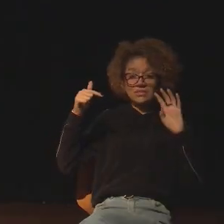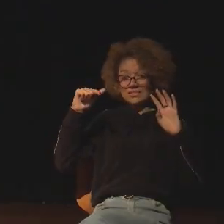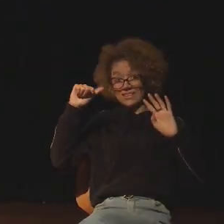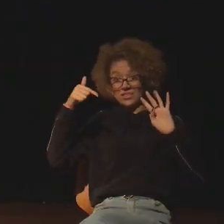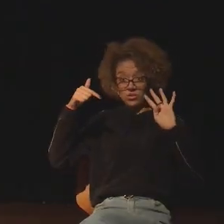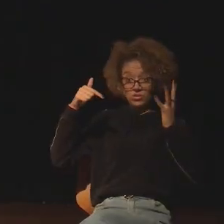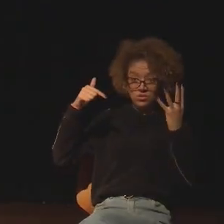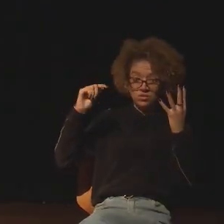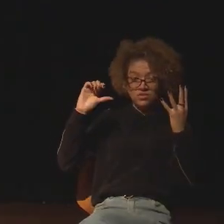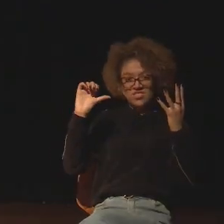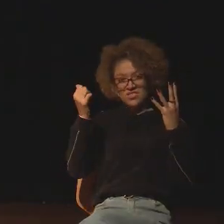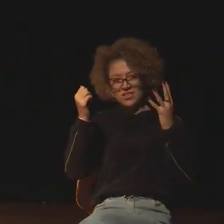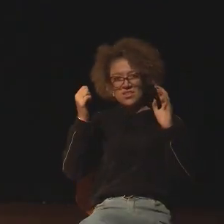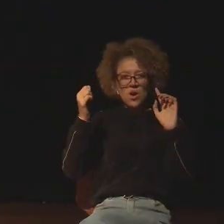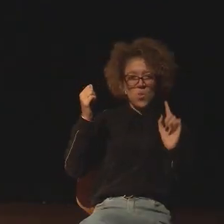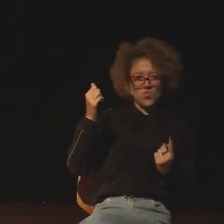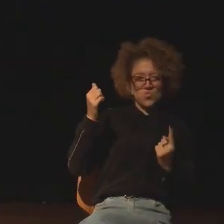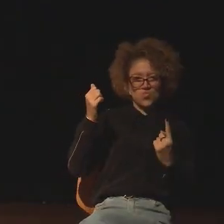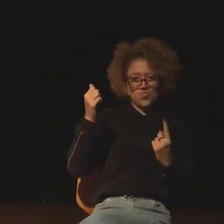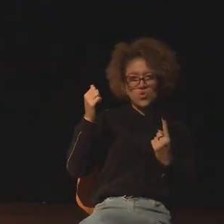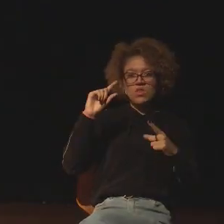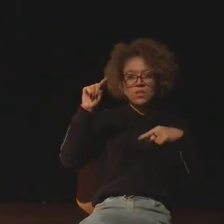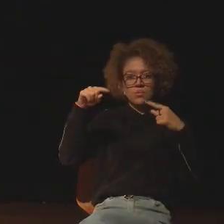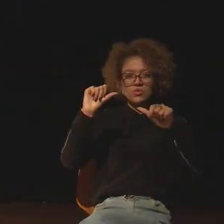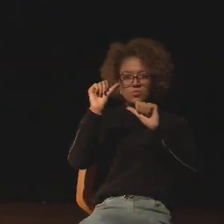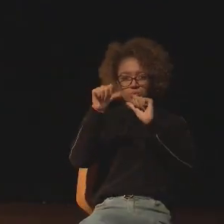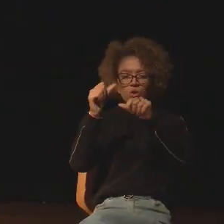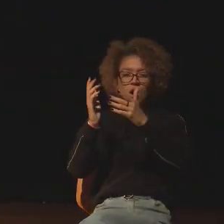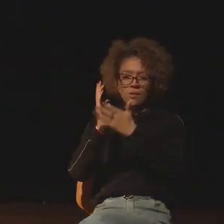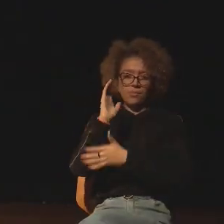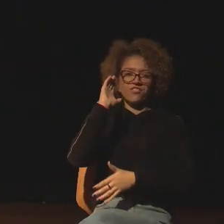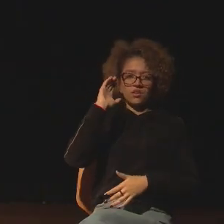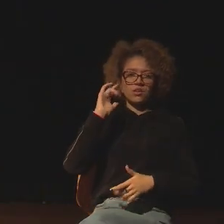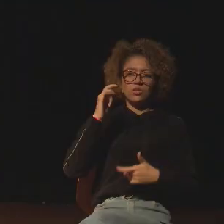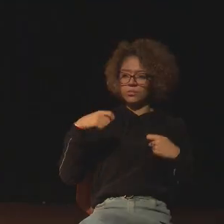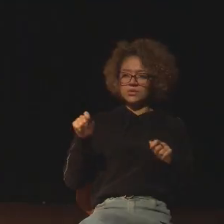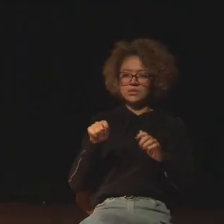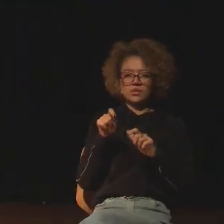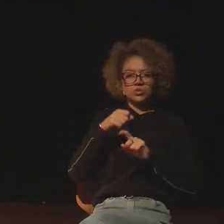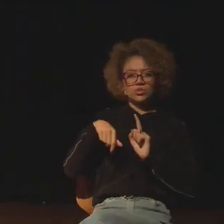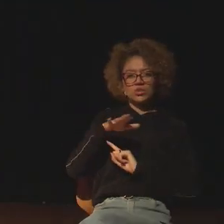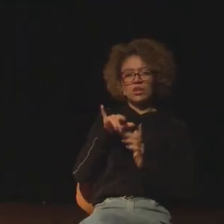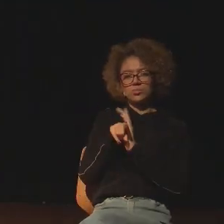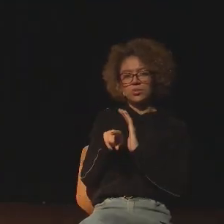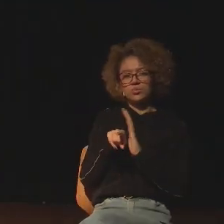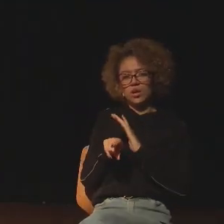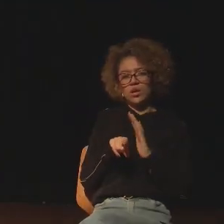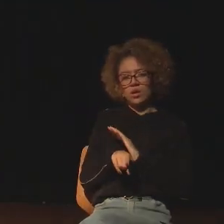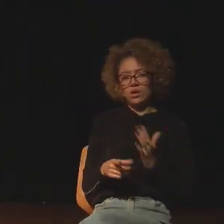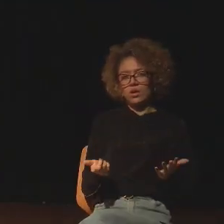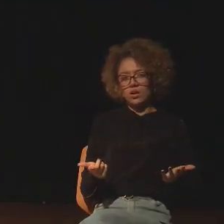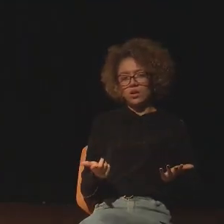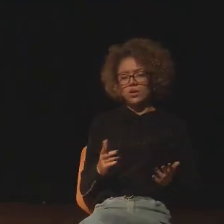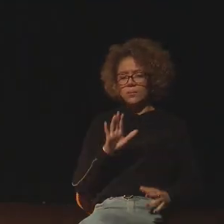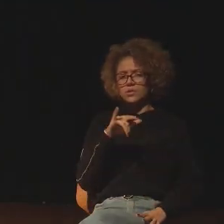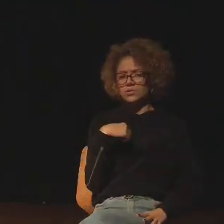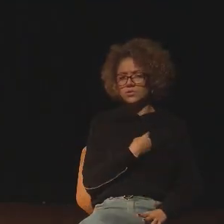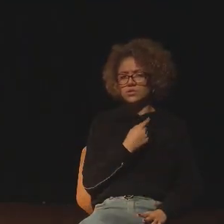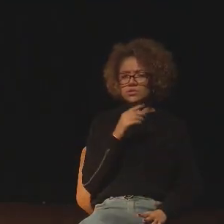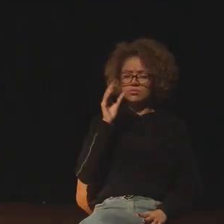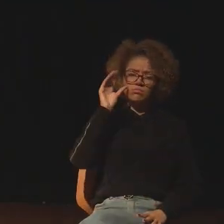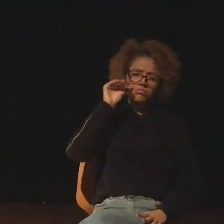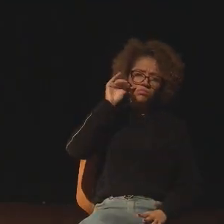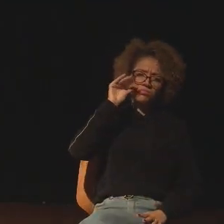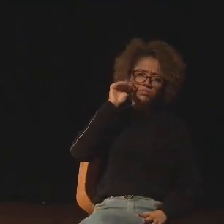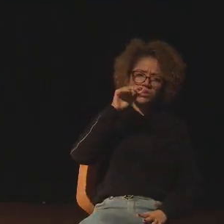depois foi 6-1, e no final se mudou. Mas a única coisa que eu gostaria de deixar aqui, nós precisamos entender